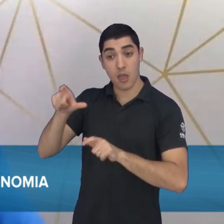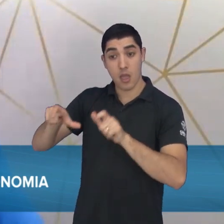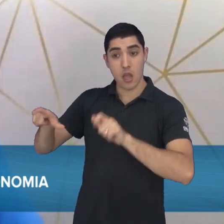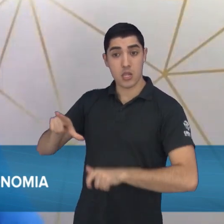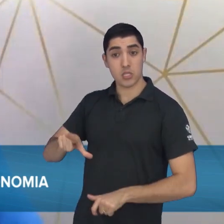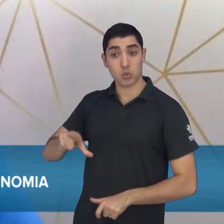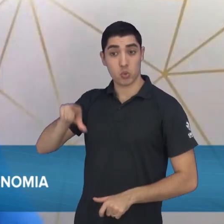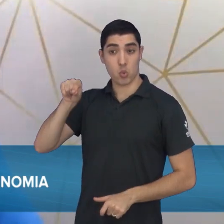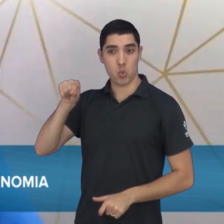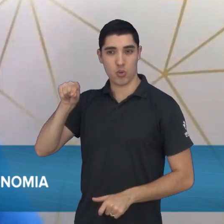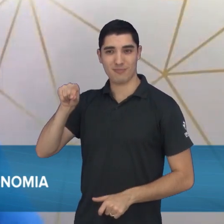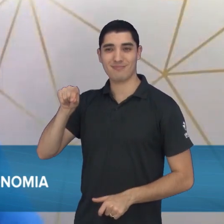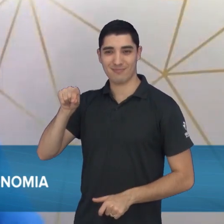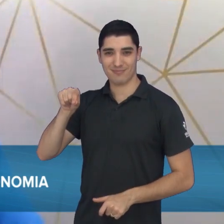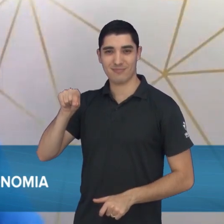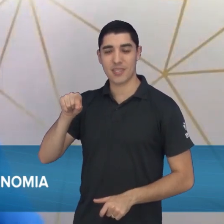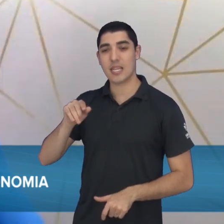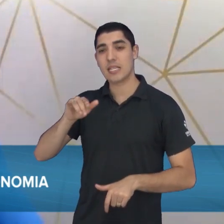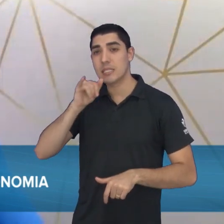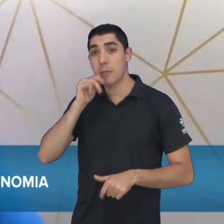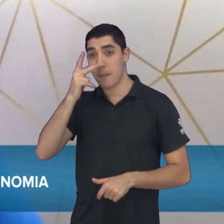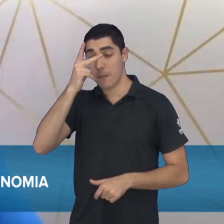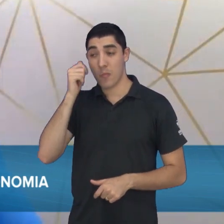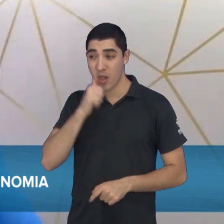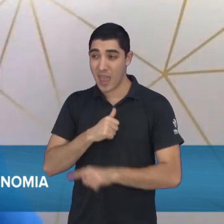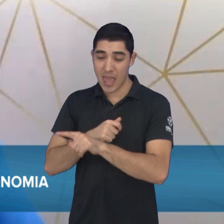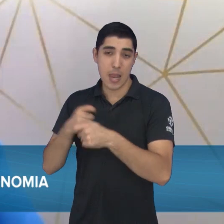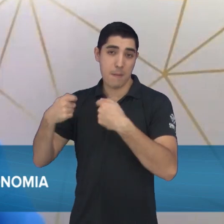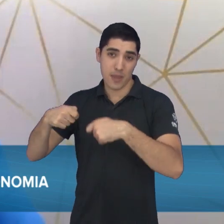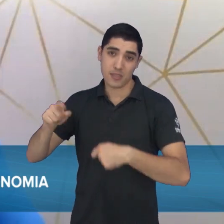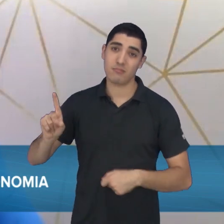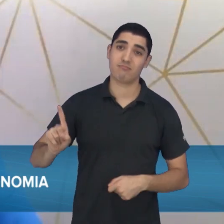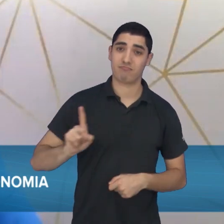têm escolha, Paula. A mulher precisa trabalhar.